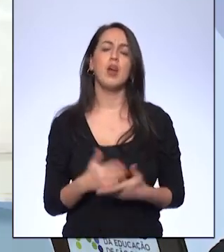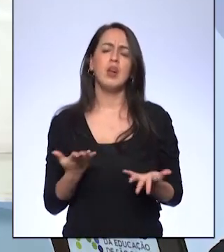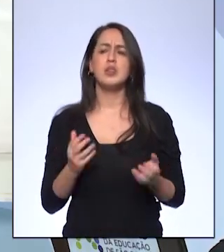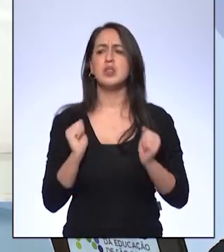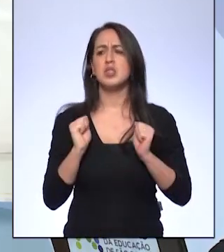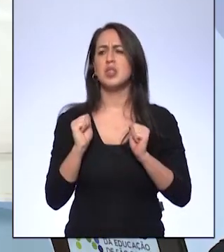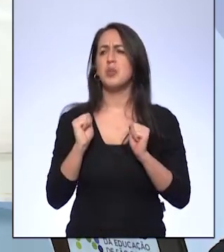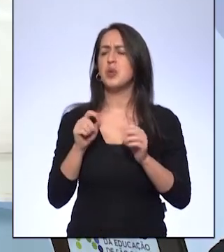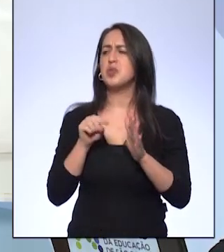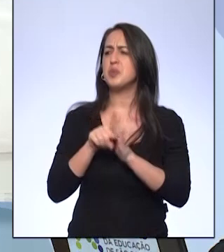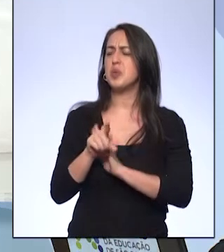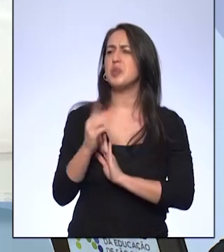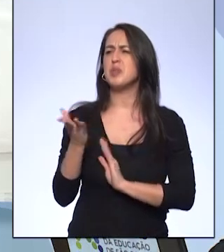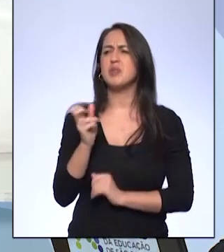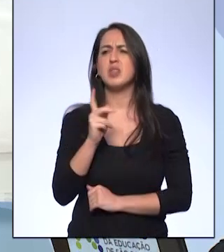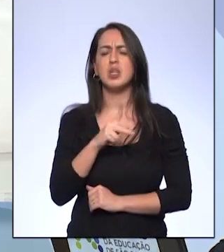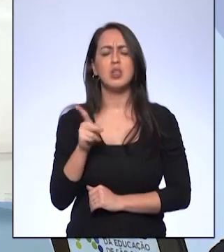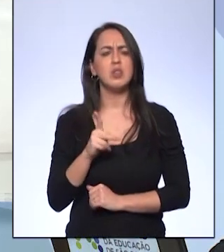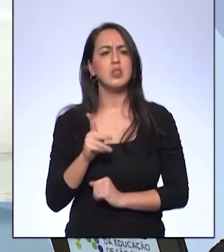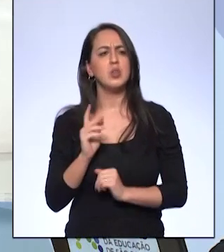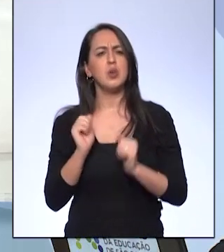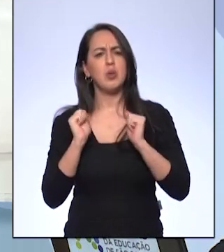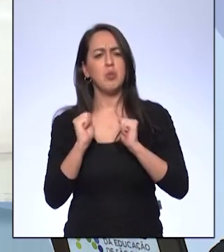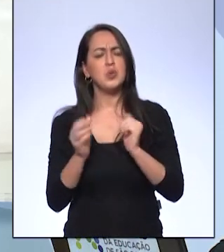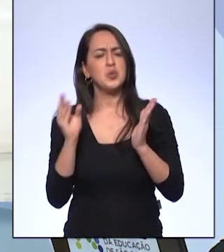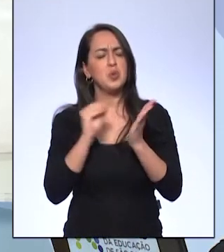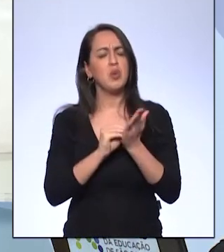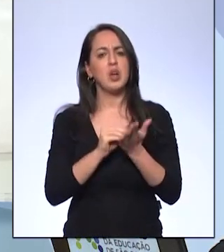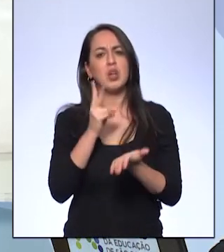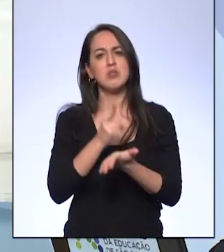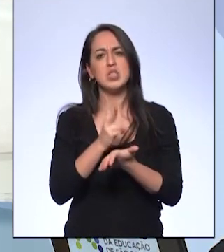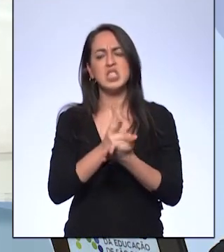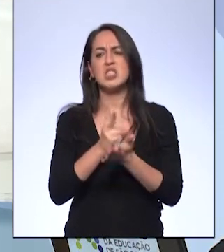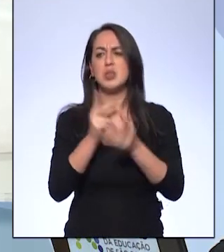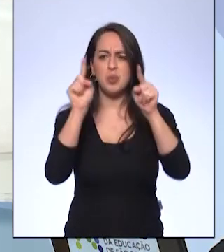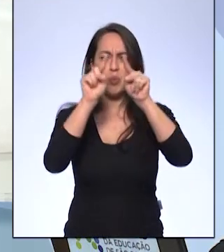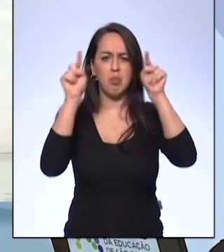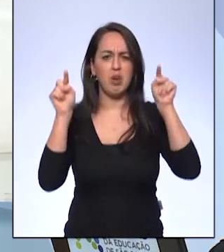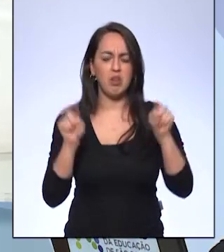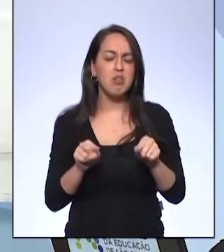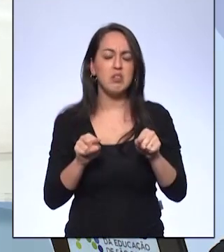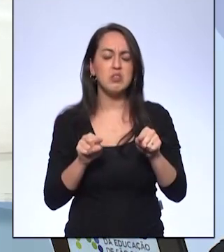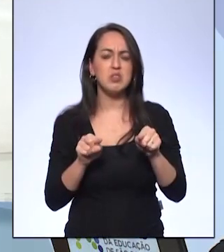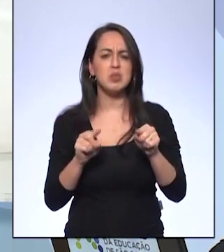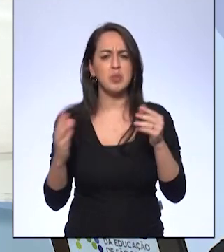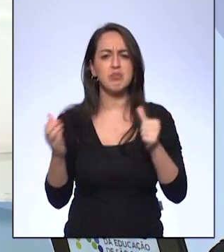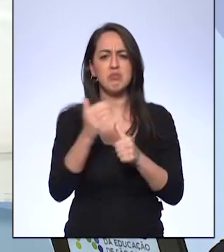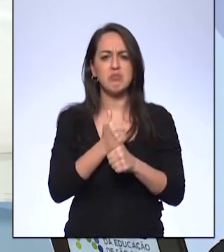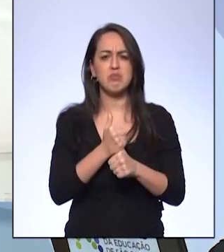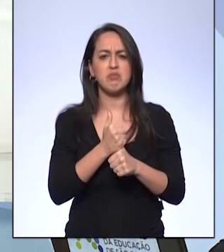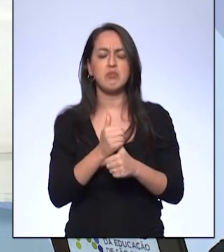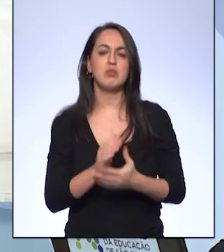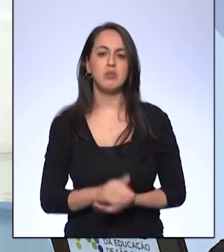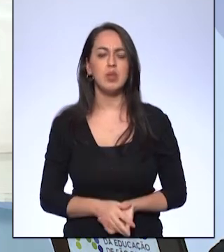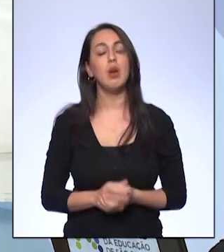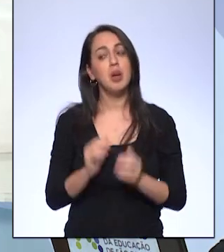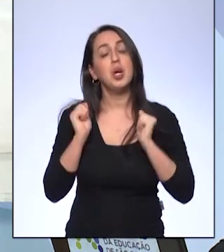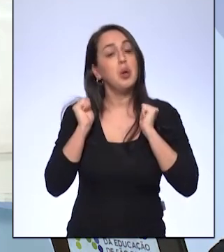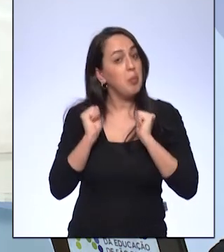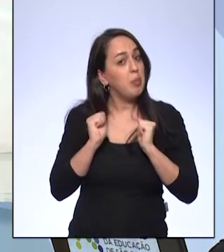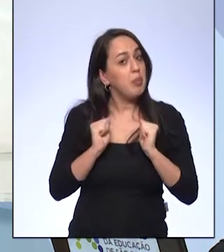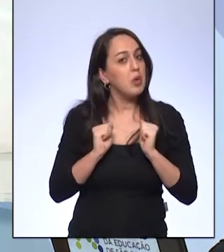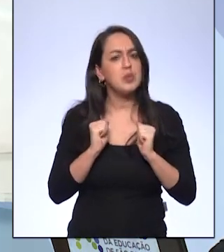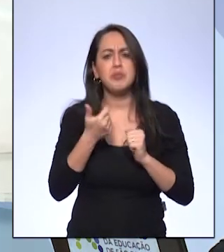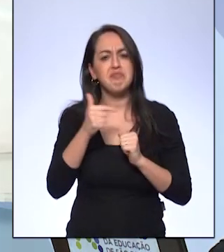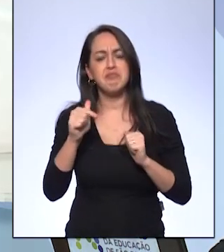para mim, professora, mas eu não posso colocar sempre os parênteses nos números para substituir? Sim,